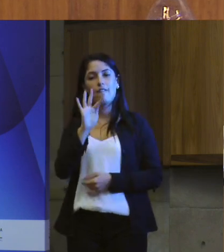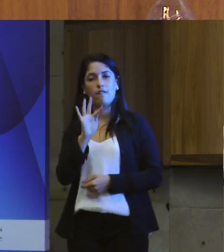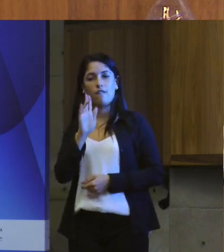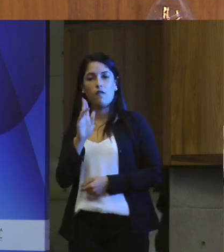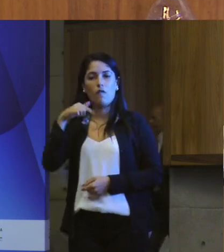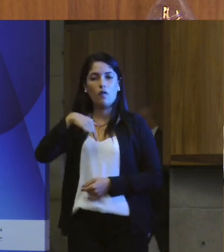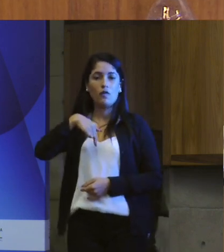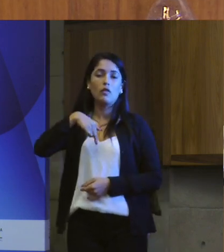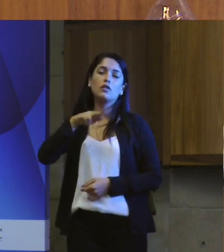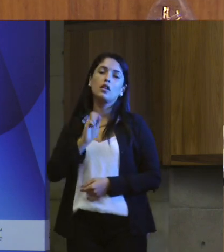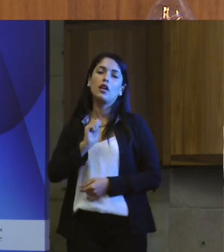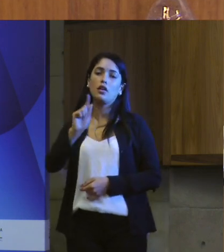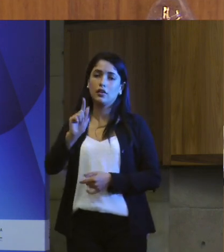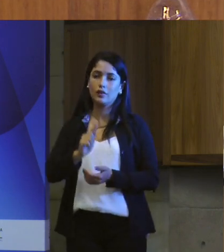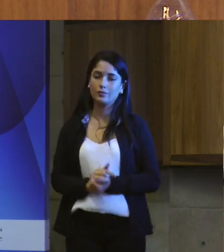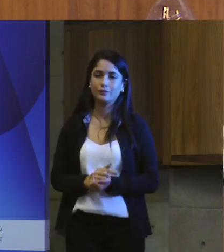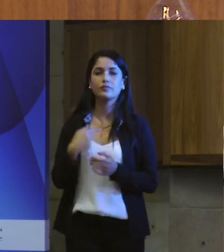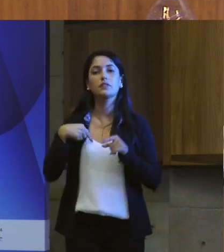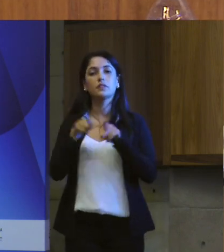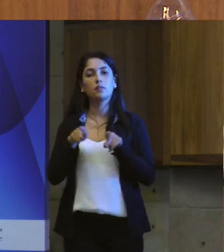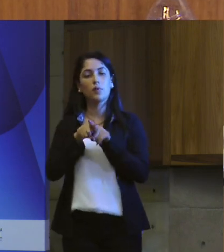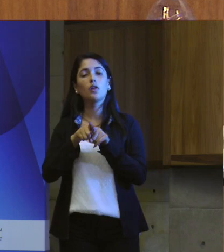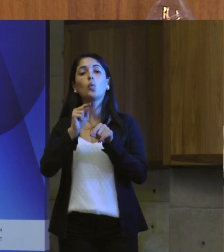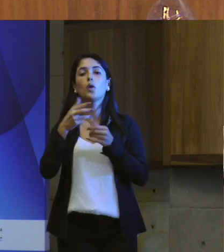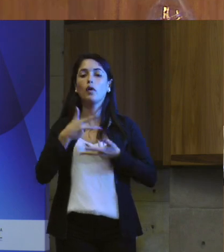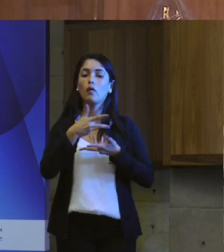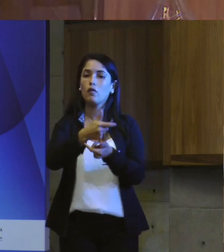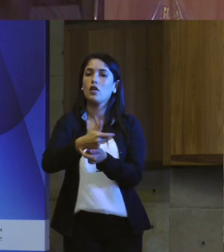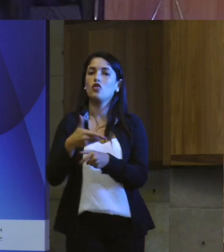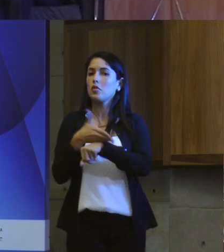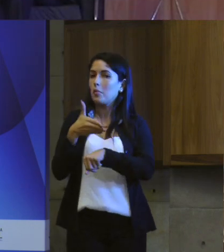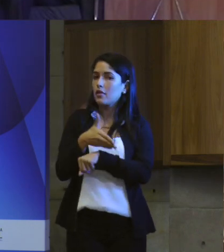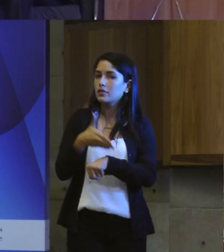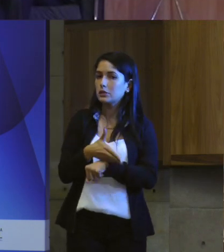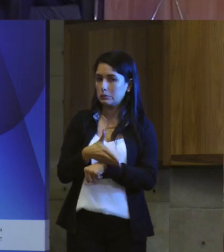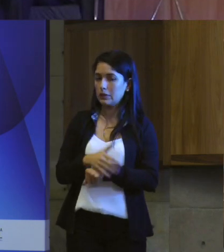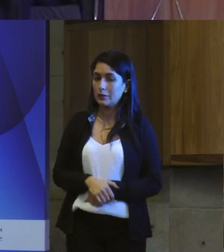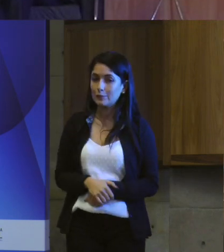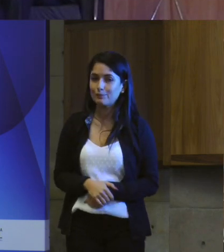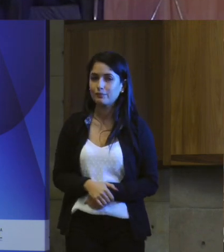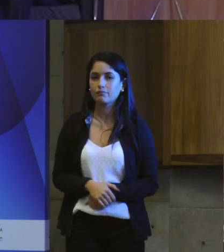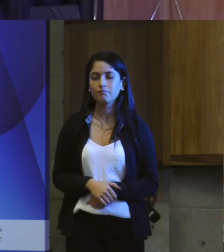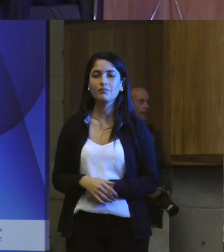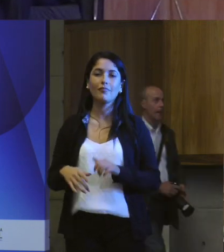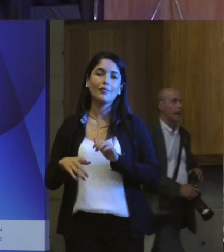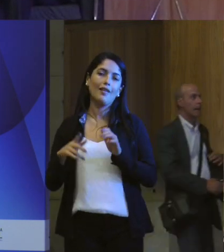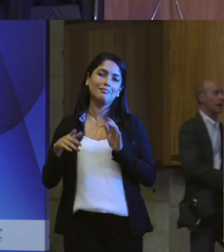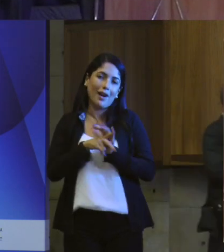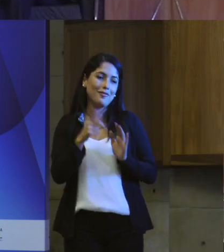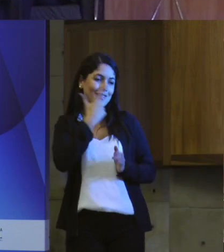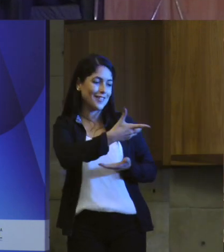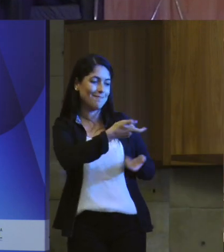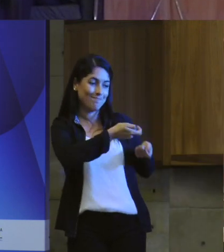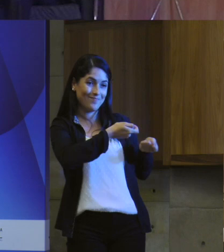estudo em relações internacionais pelo convite em participar aqui do core a na condição de moderador